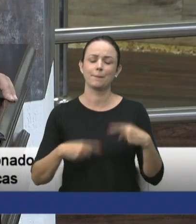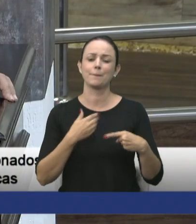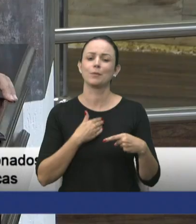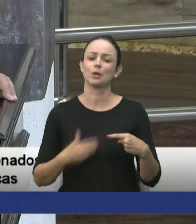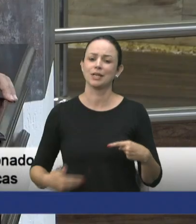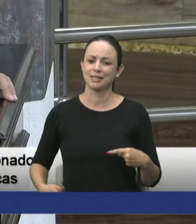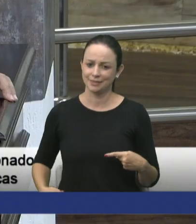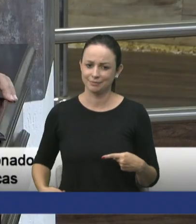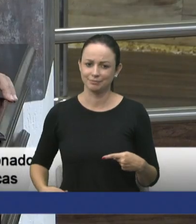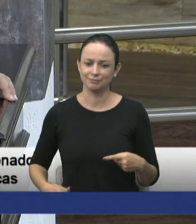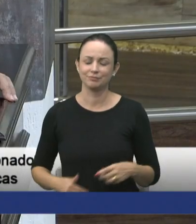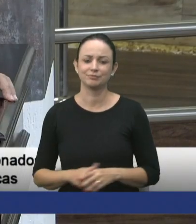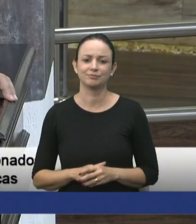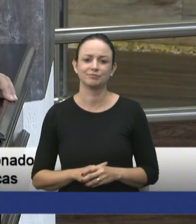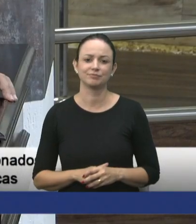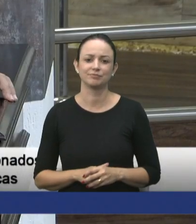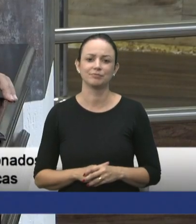públicas